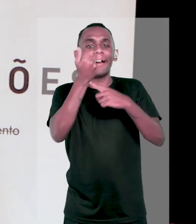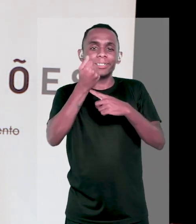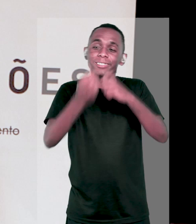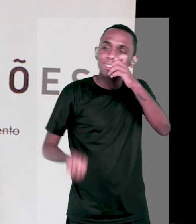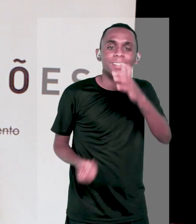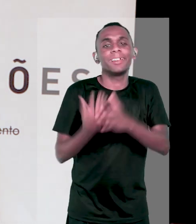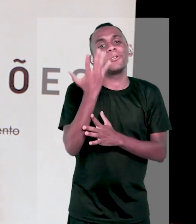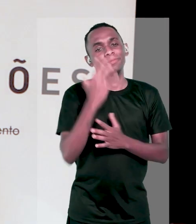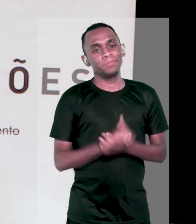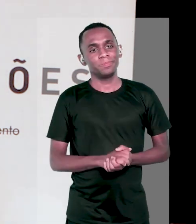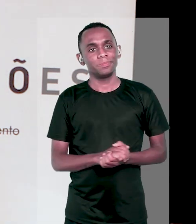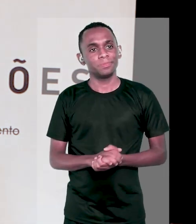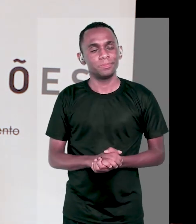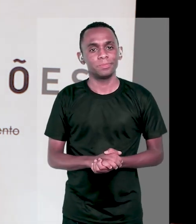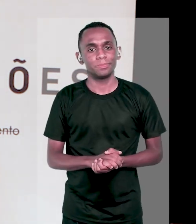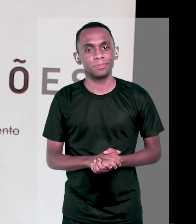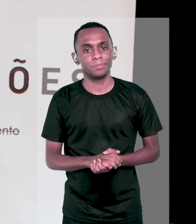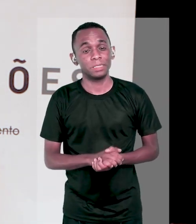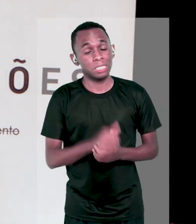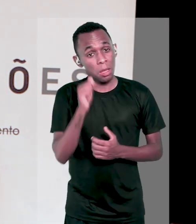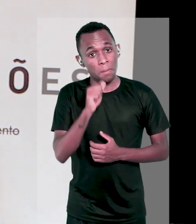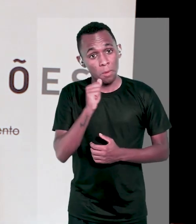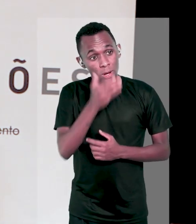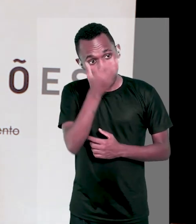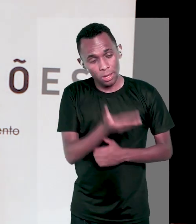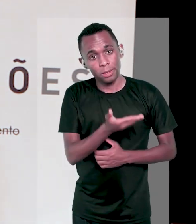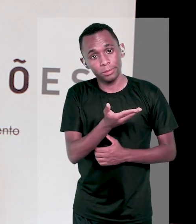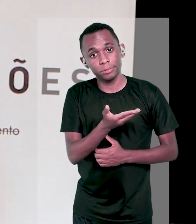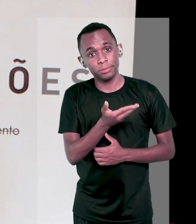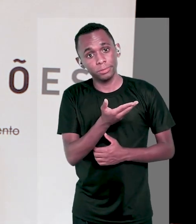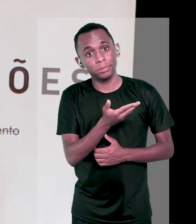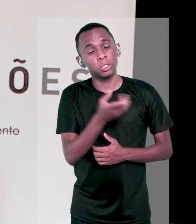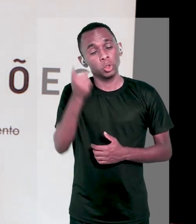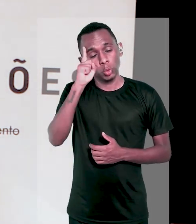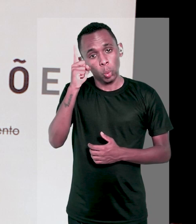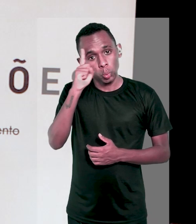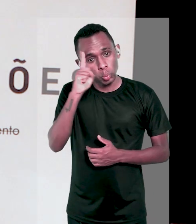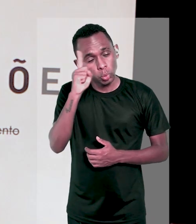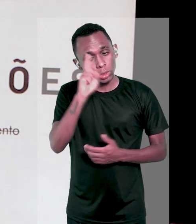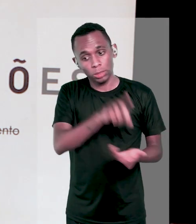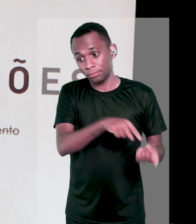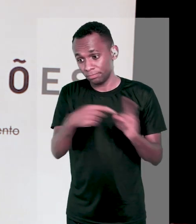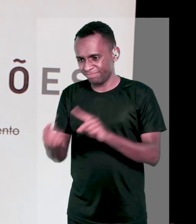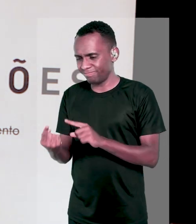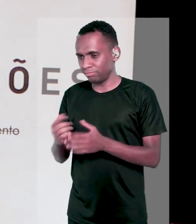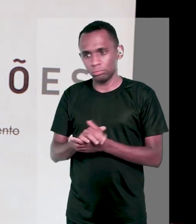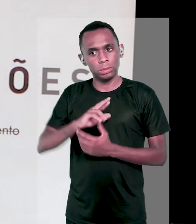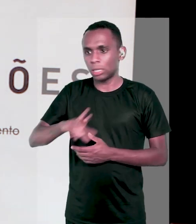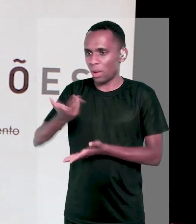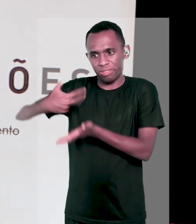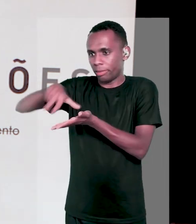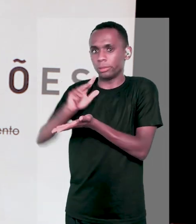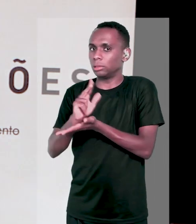ela se torna chama a metáfora do fogo nesse texto é muito importante para o Valéry ela se torna chama quando ela